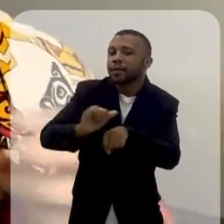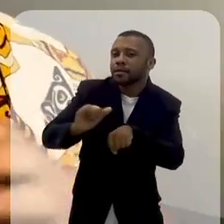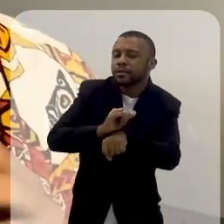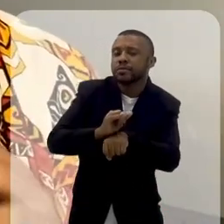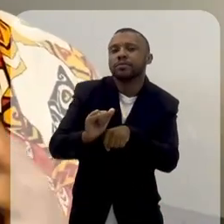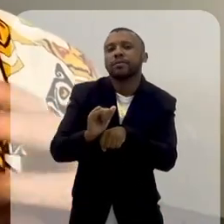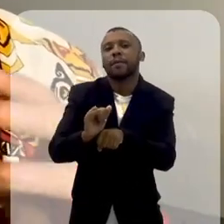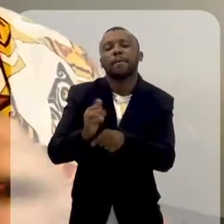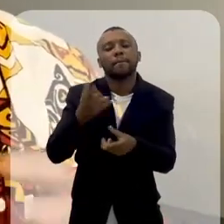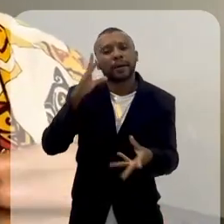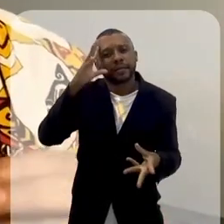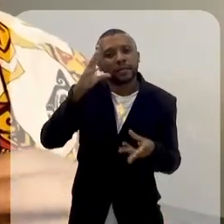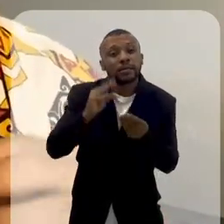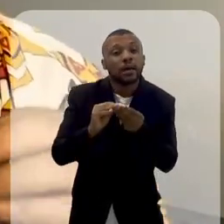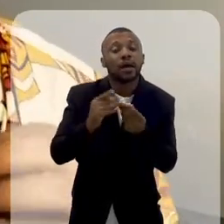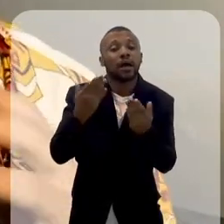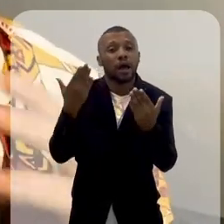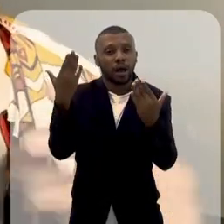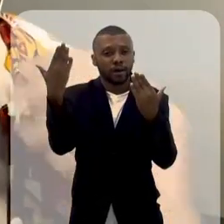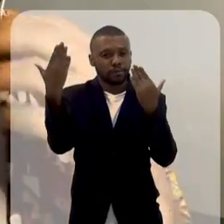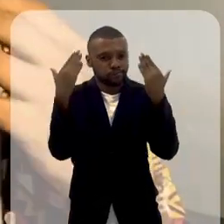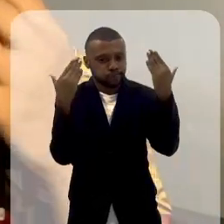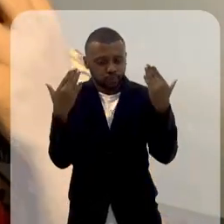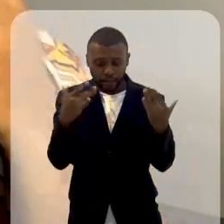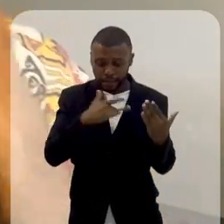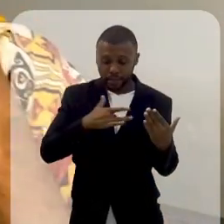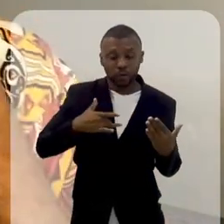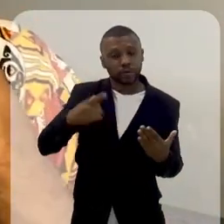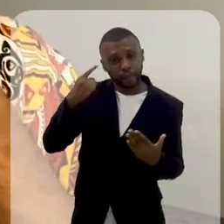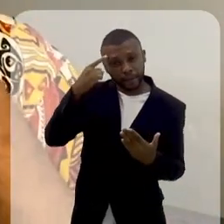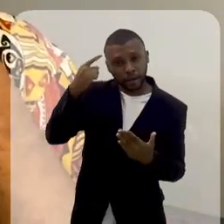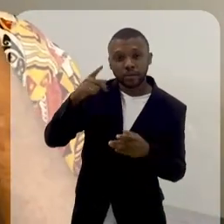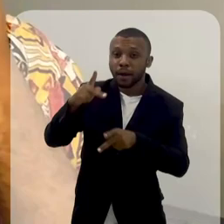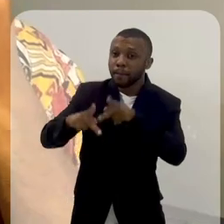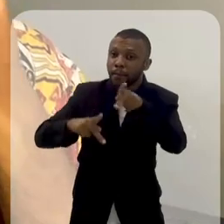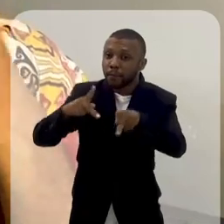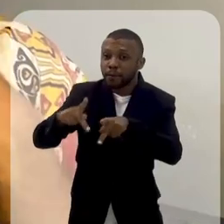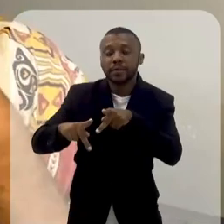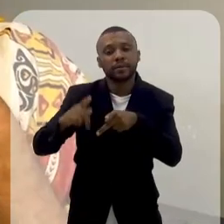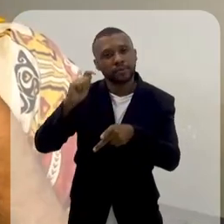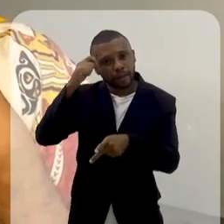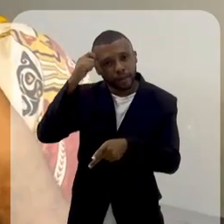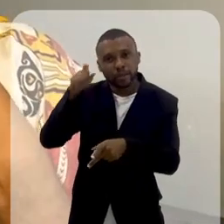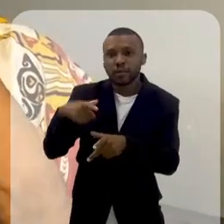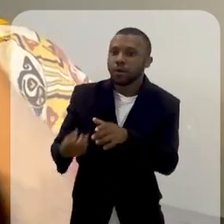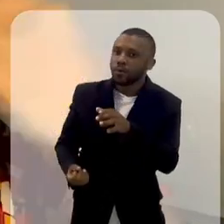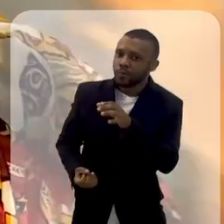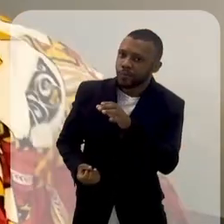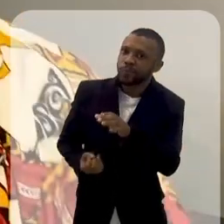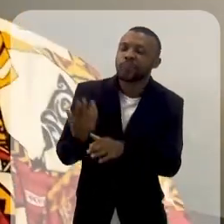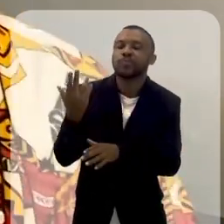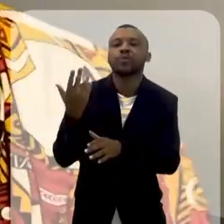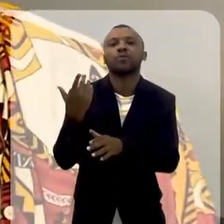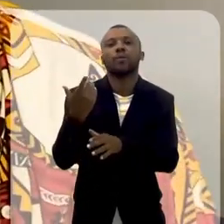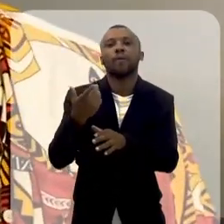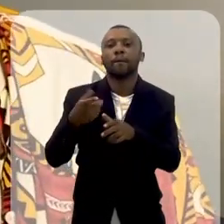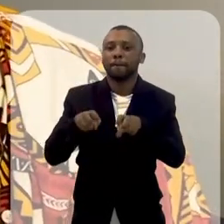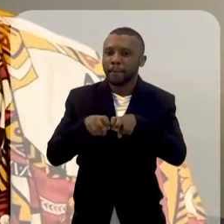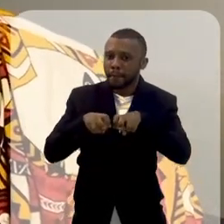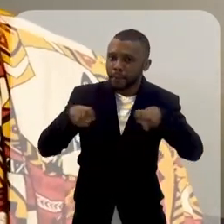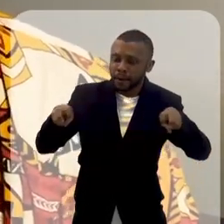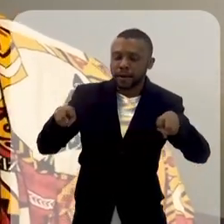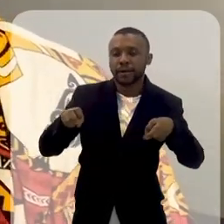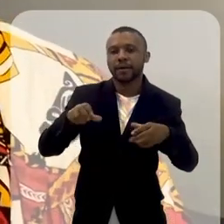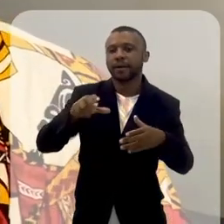poder entender artifício do teatro, para entender a saúde mental da população negra. E eu crio uma banca com o Nico Turli